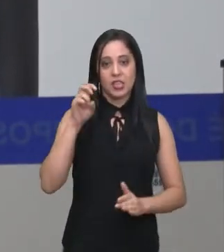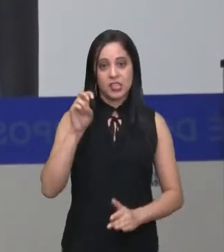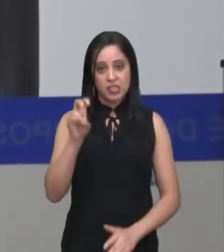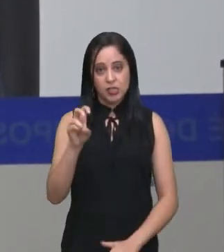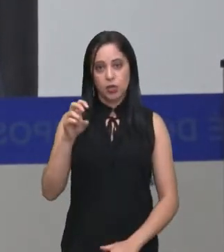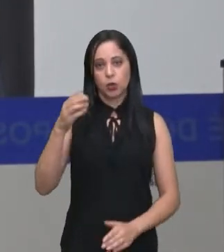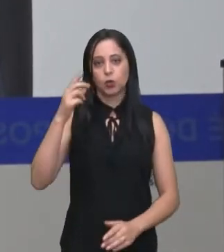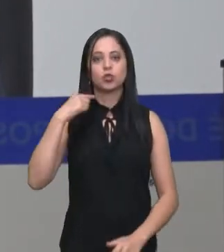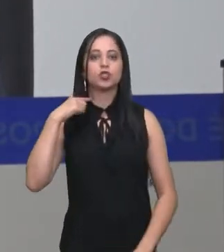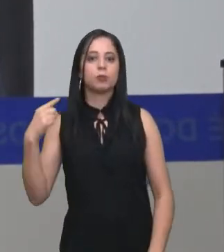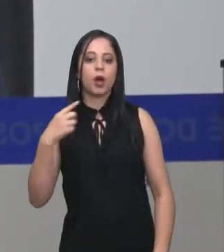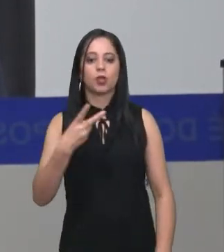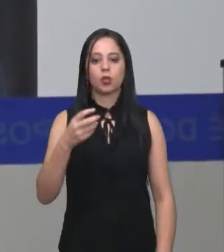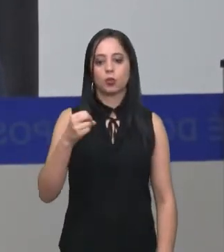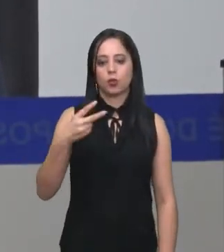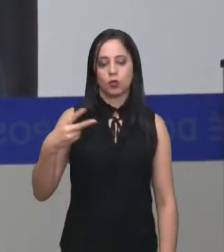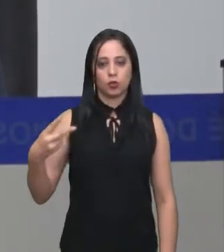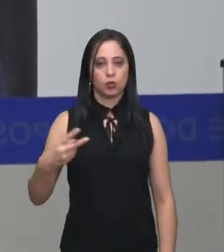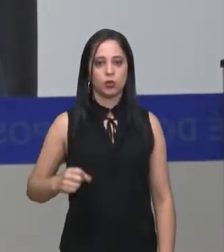5/5/2022.